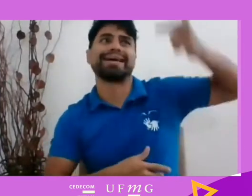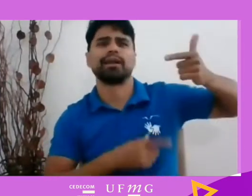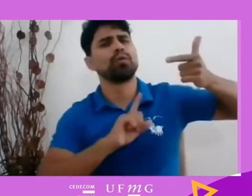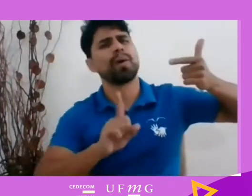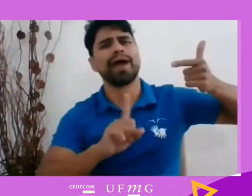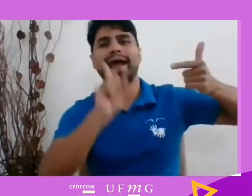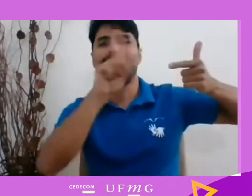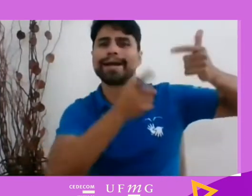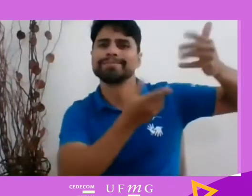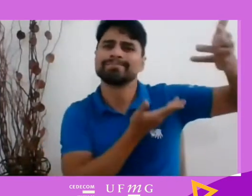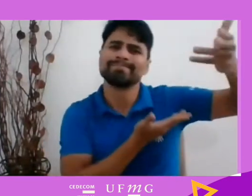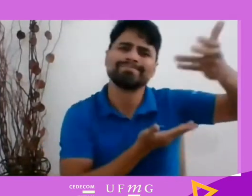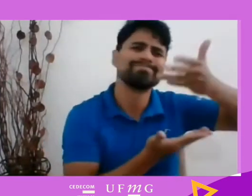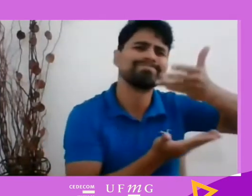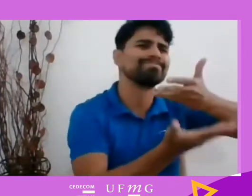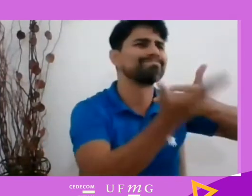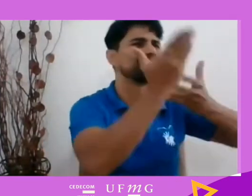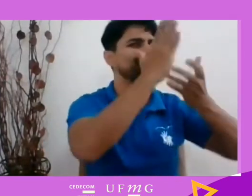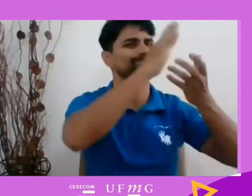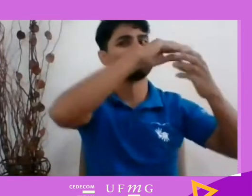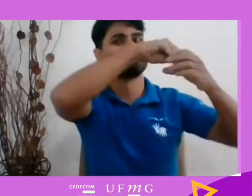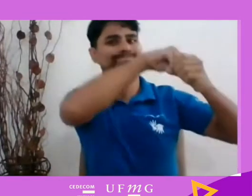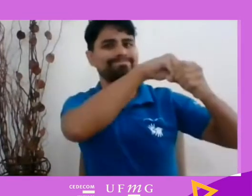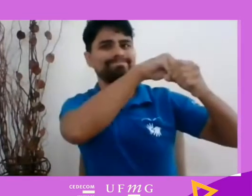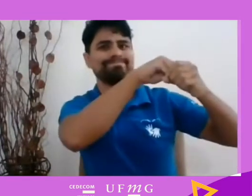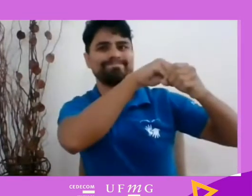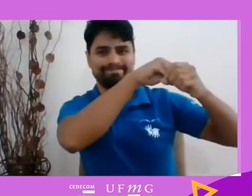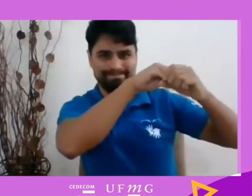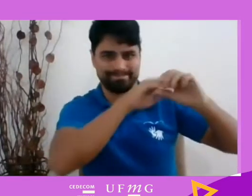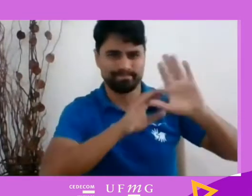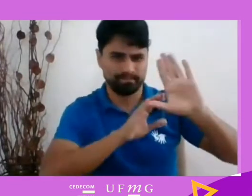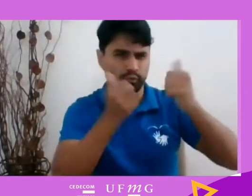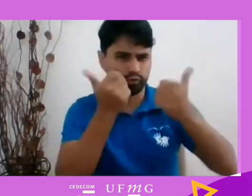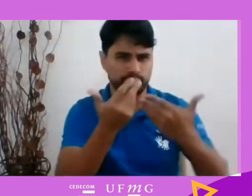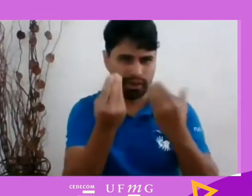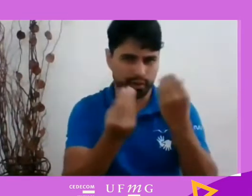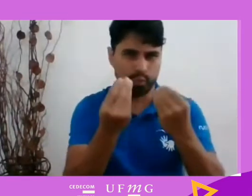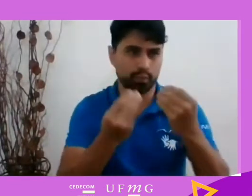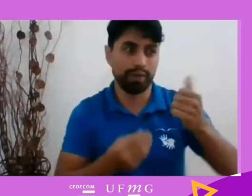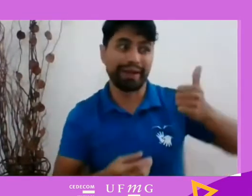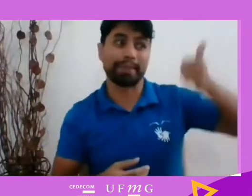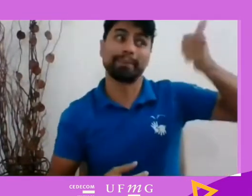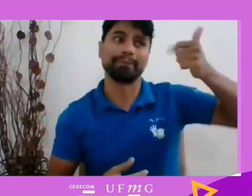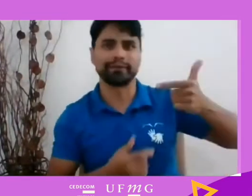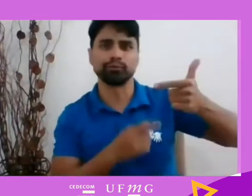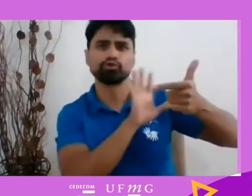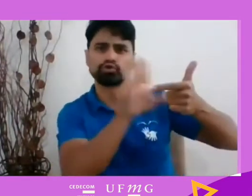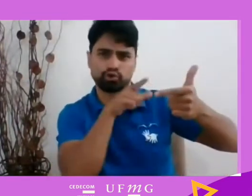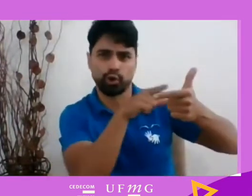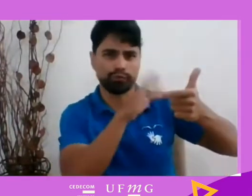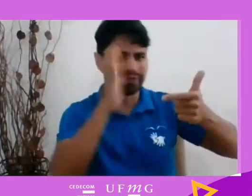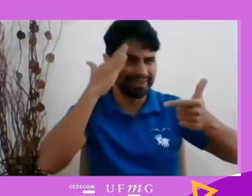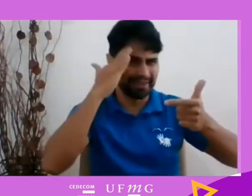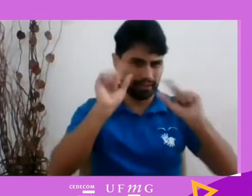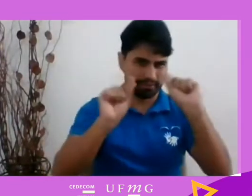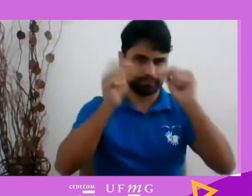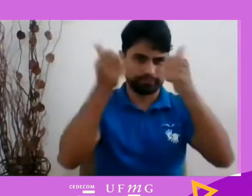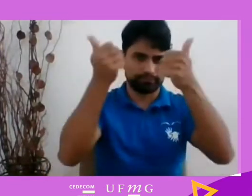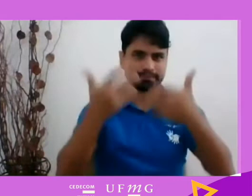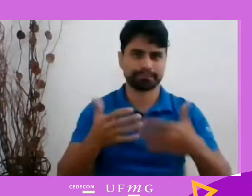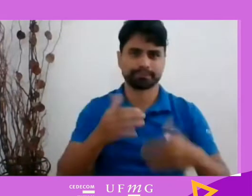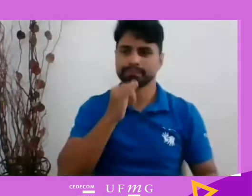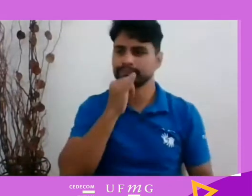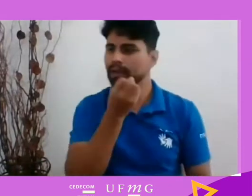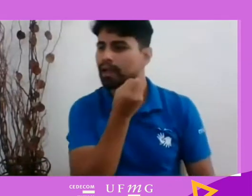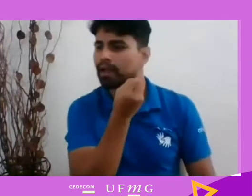exemplo, quando você... vamos tentar entender isso. Quantas vezes cada um de nós passa pelo Google por dia?